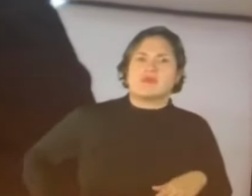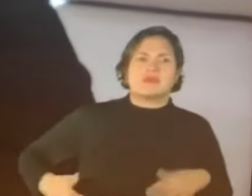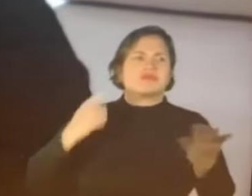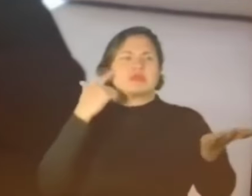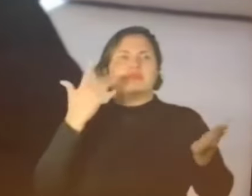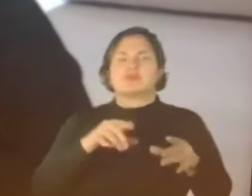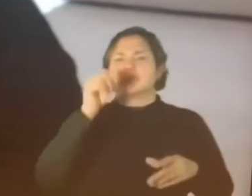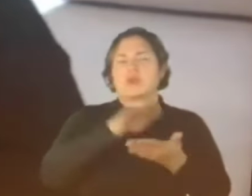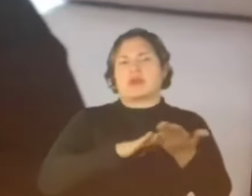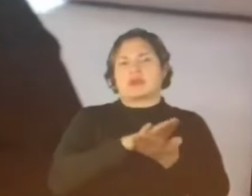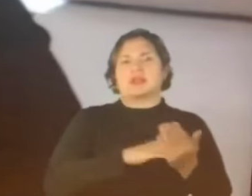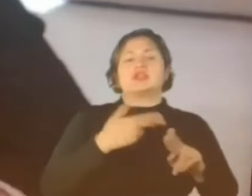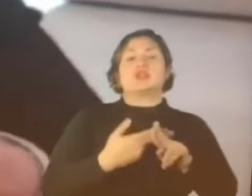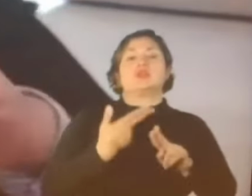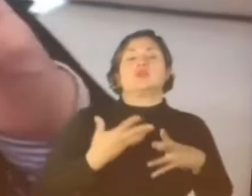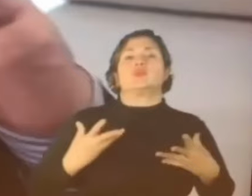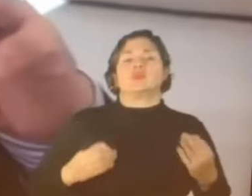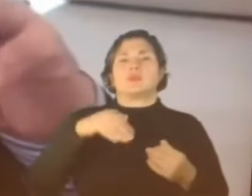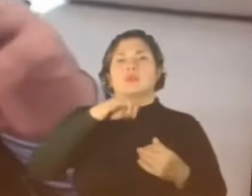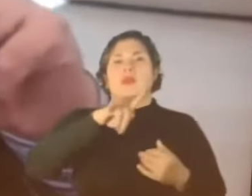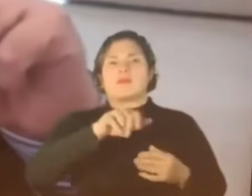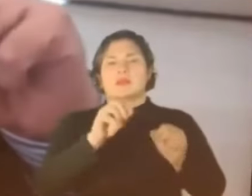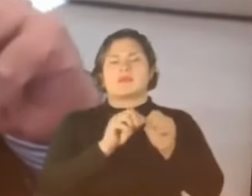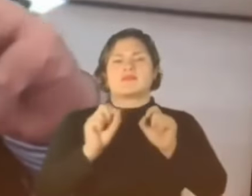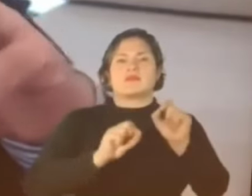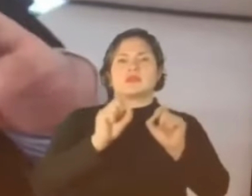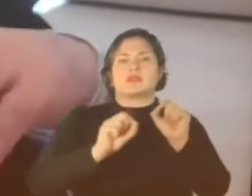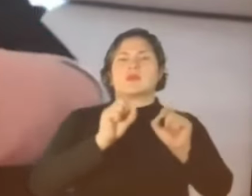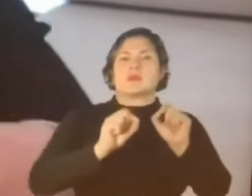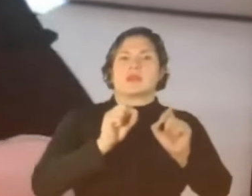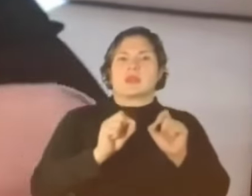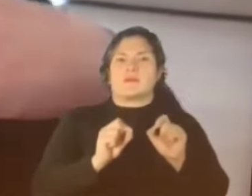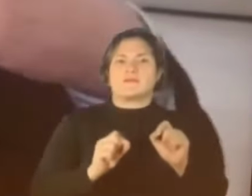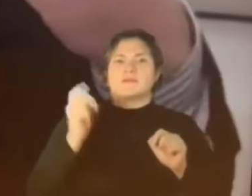a mídia através